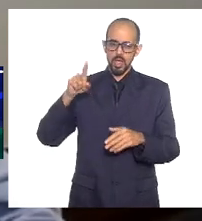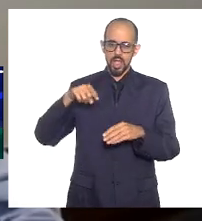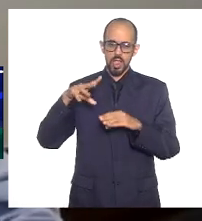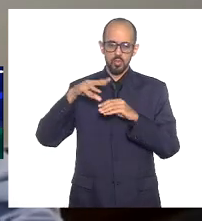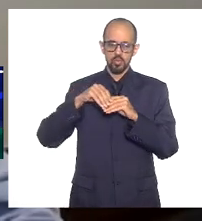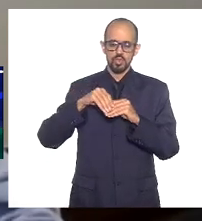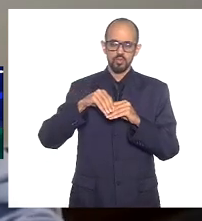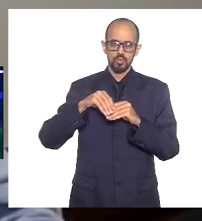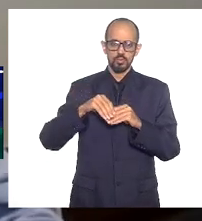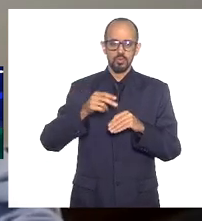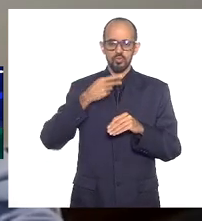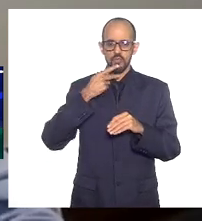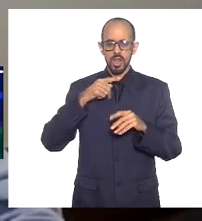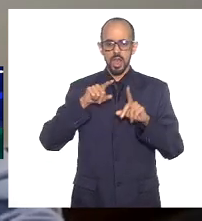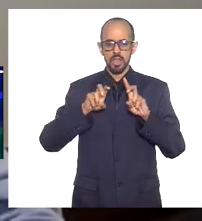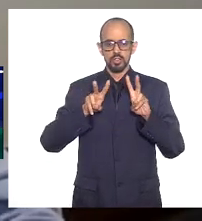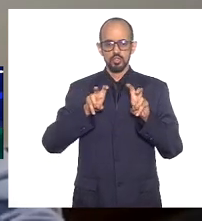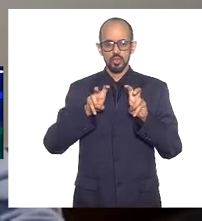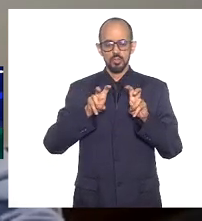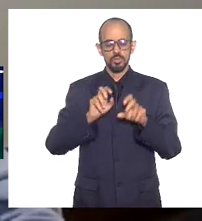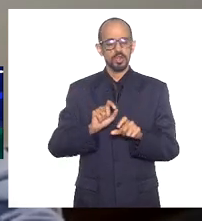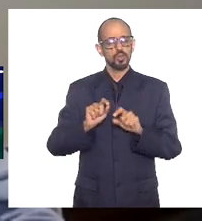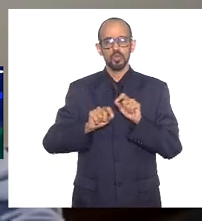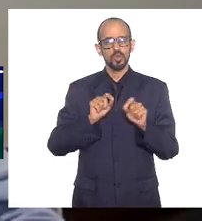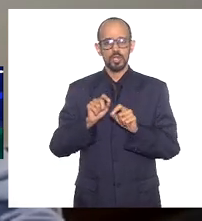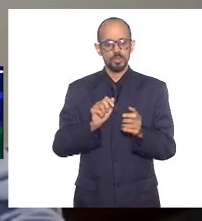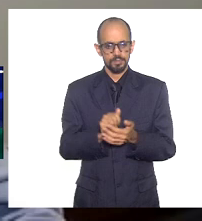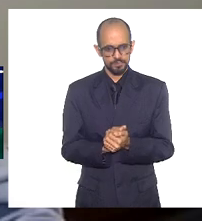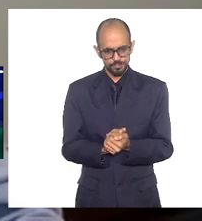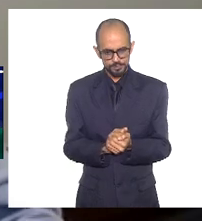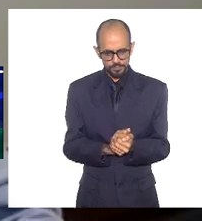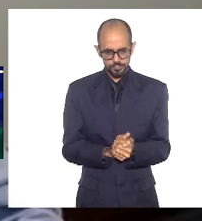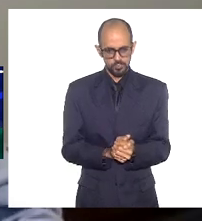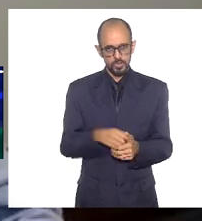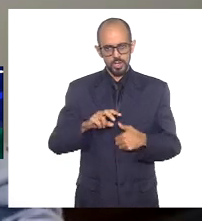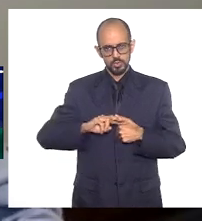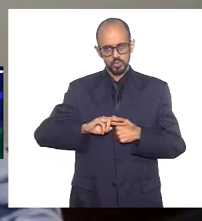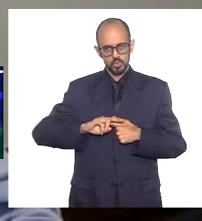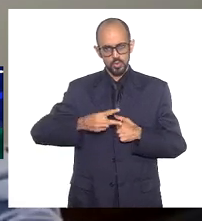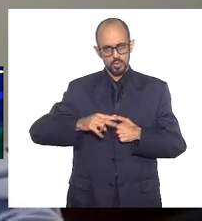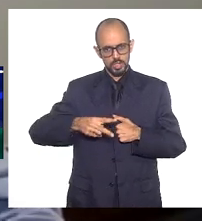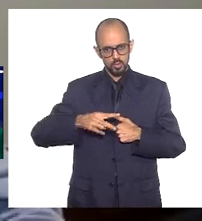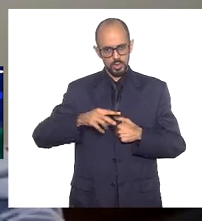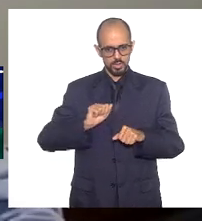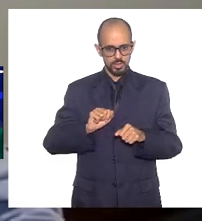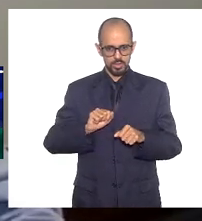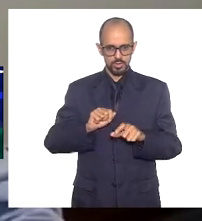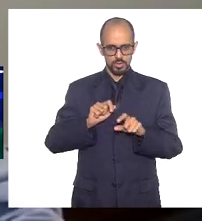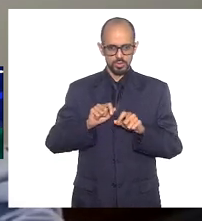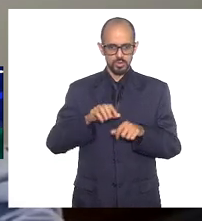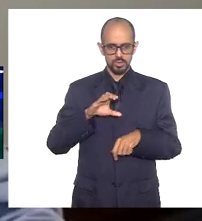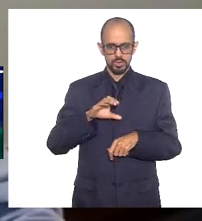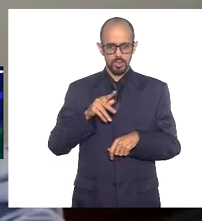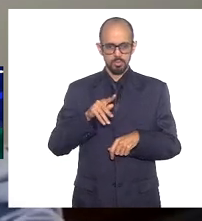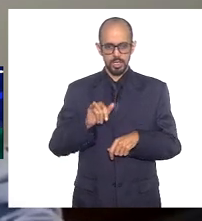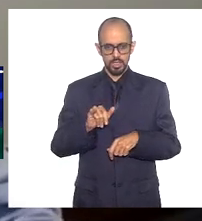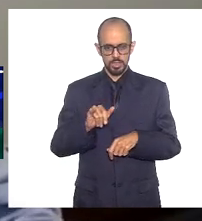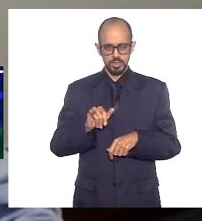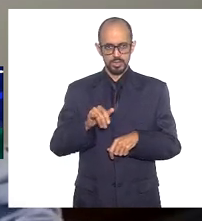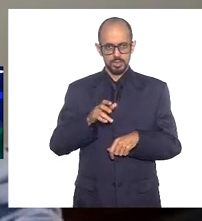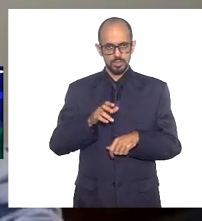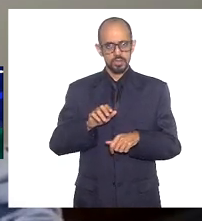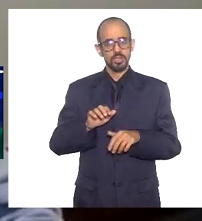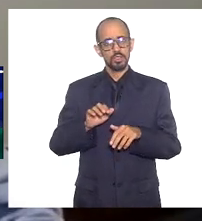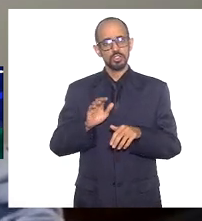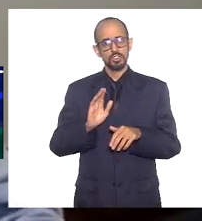resumidissimamente mencionar as consequências objetivas de CPIs em andamento já